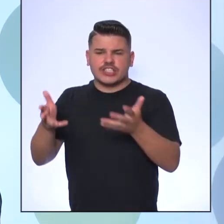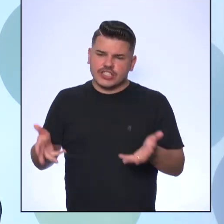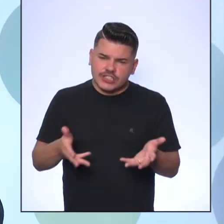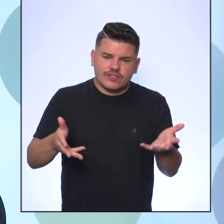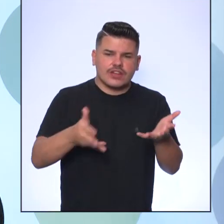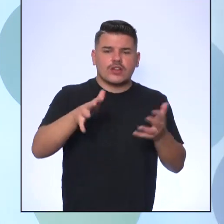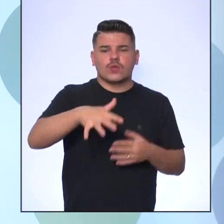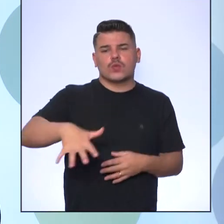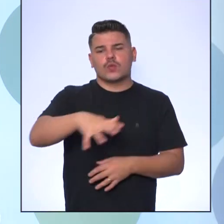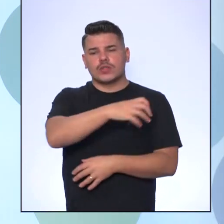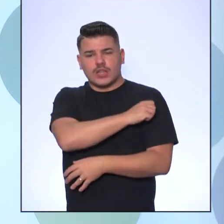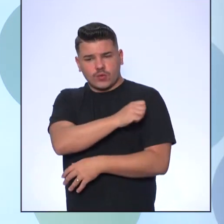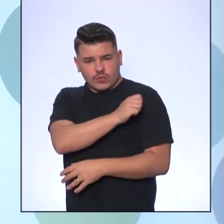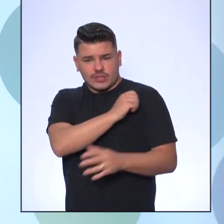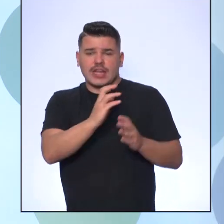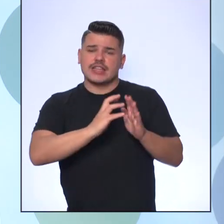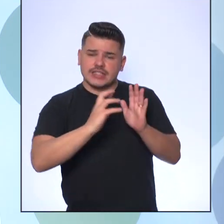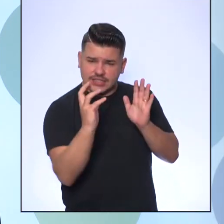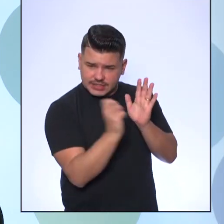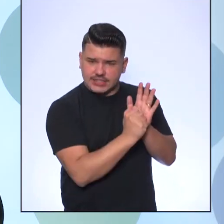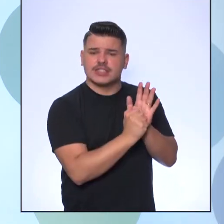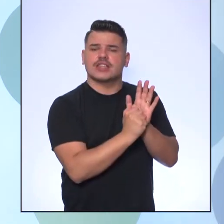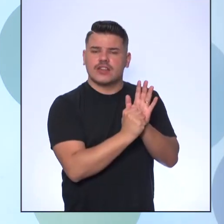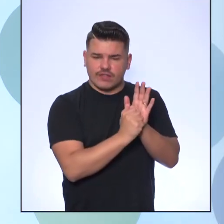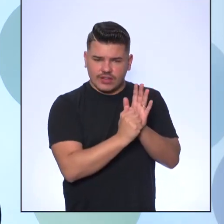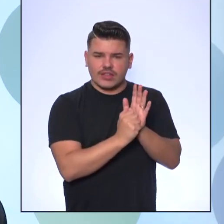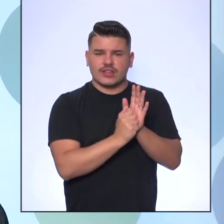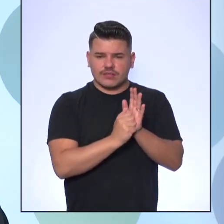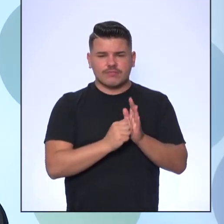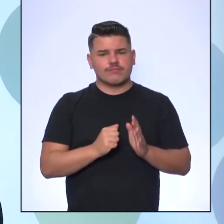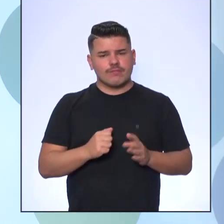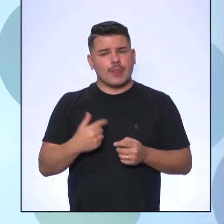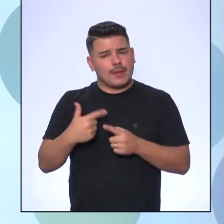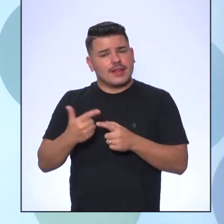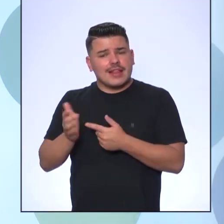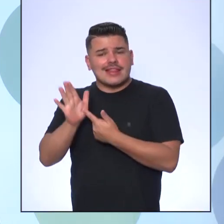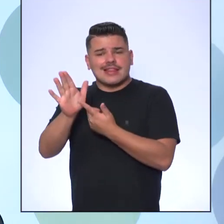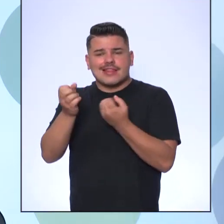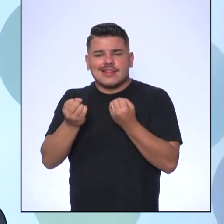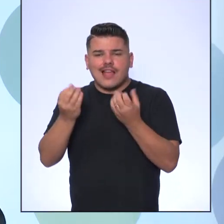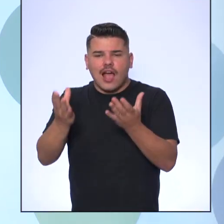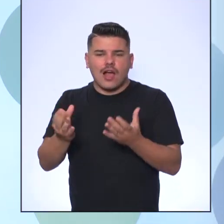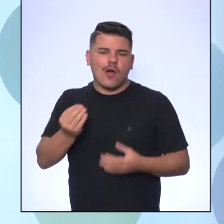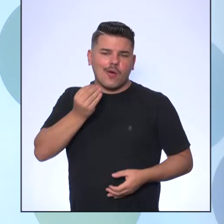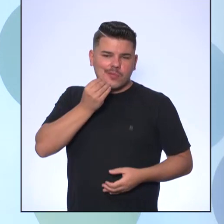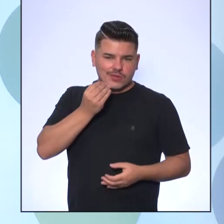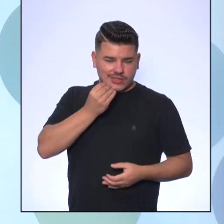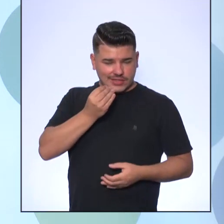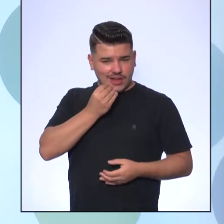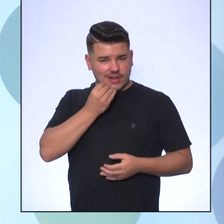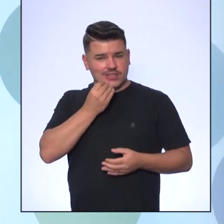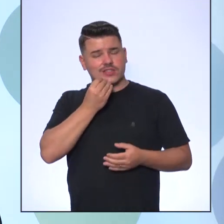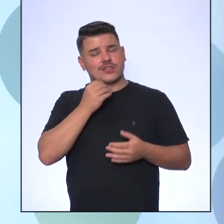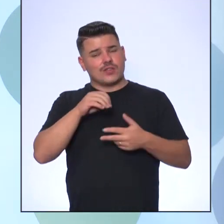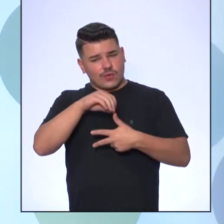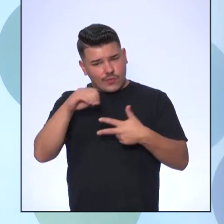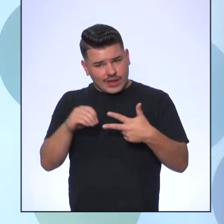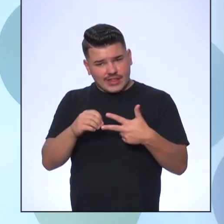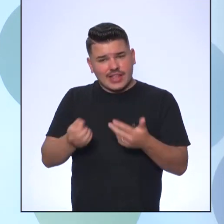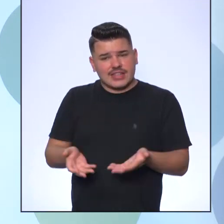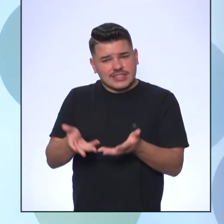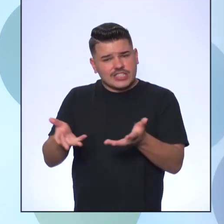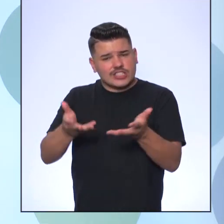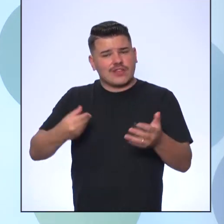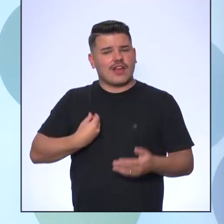os alunos, né, mostrando o sentido, mostrando as oportunidades que o Enem pode trazer para a vida de